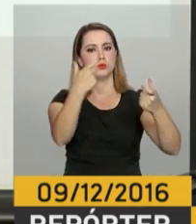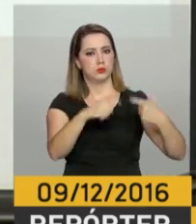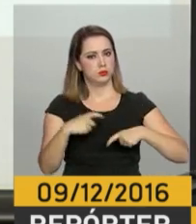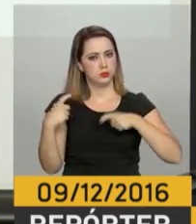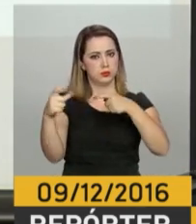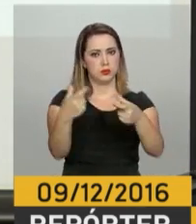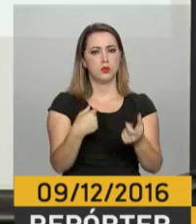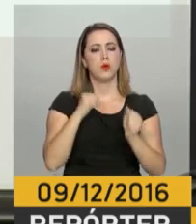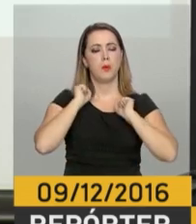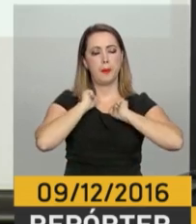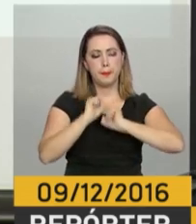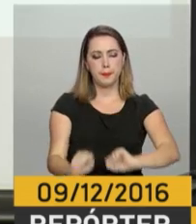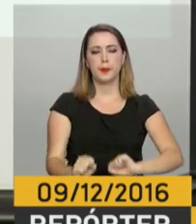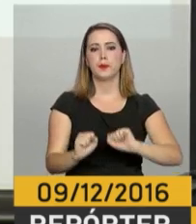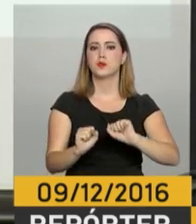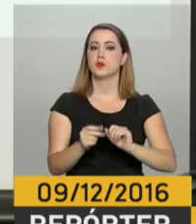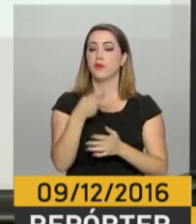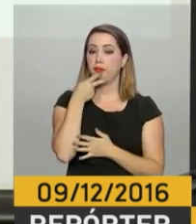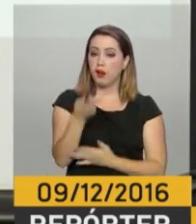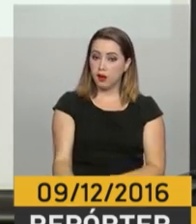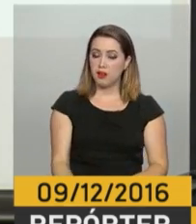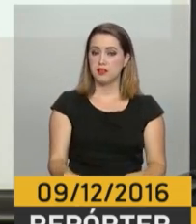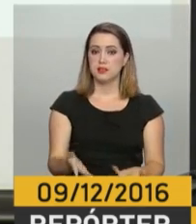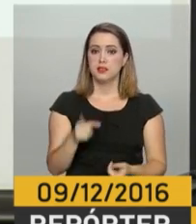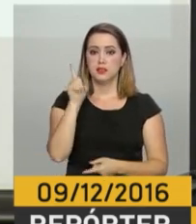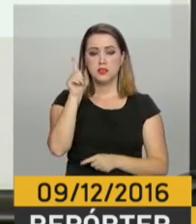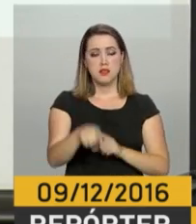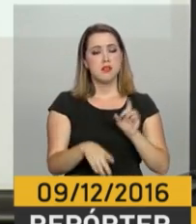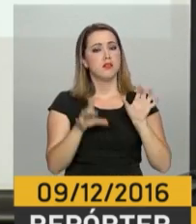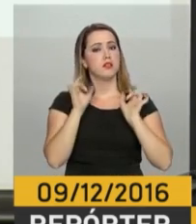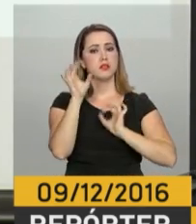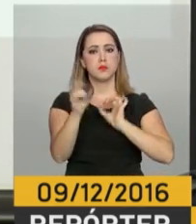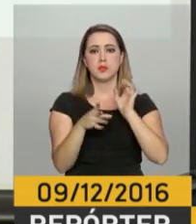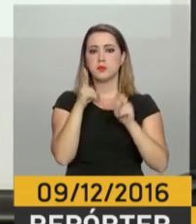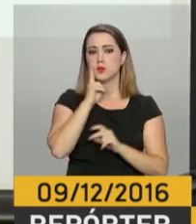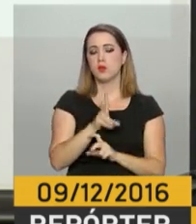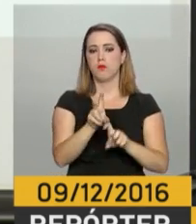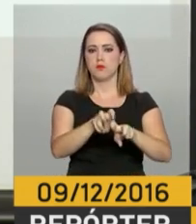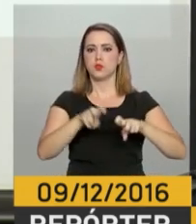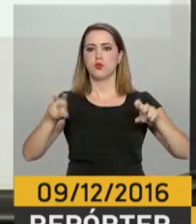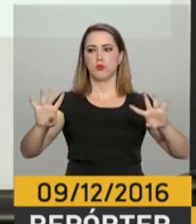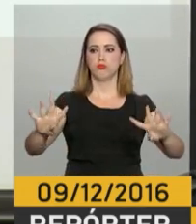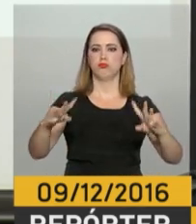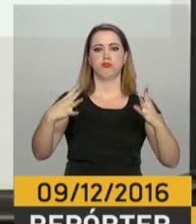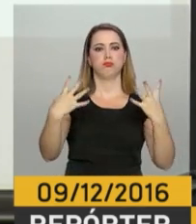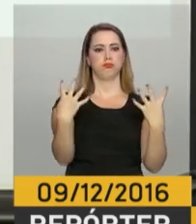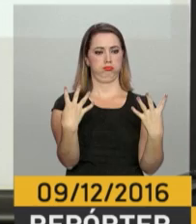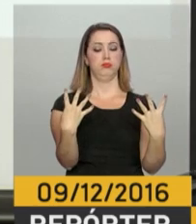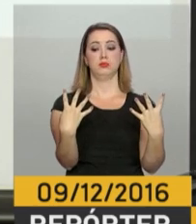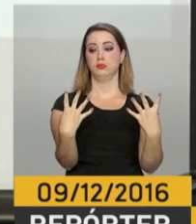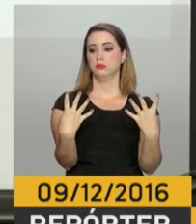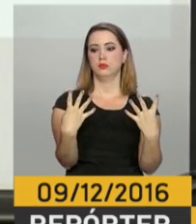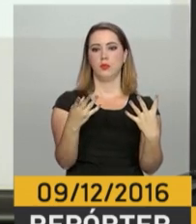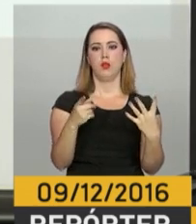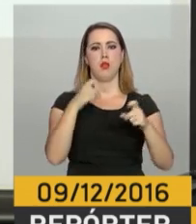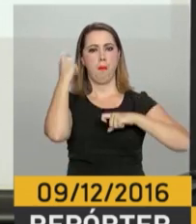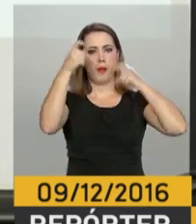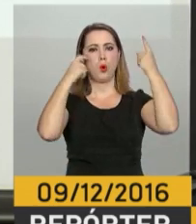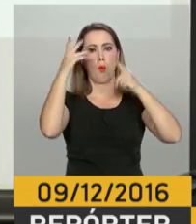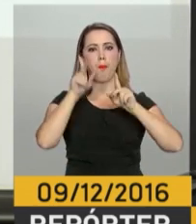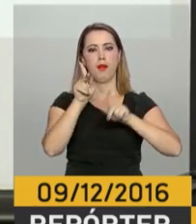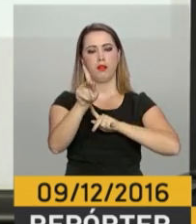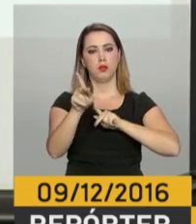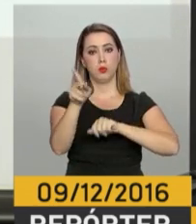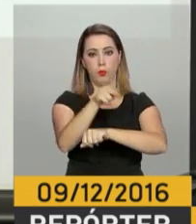posso manifestar-me, especialmente quando verifico um auditório atento e, naturalmente, preocupado com o país. Quando